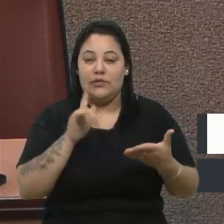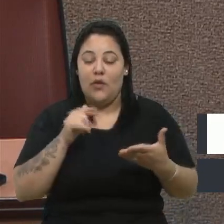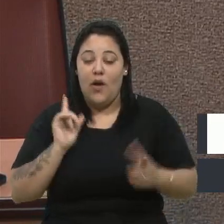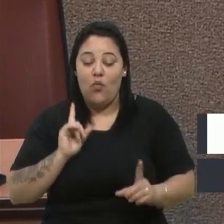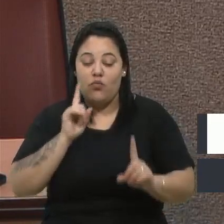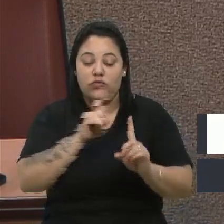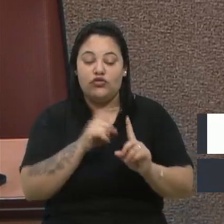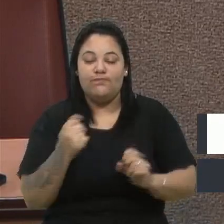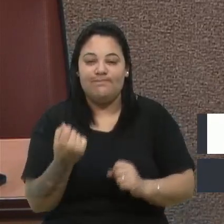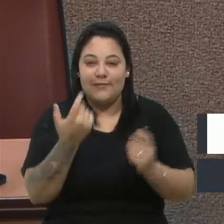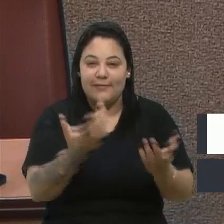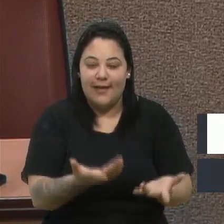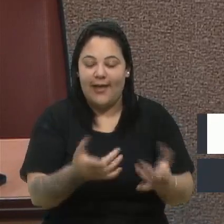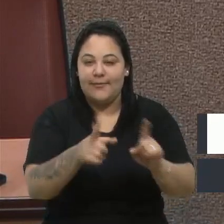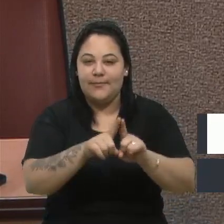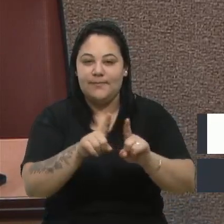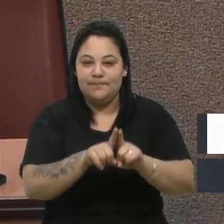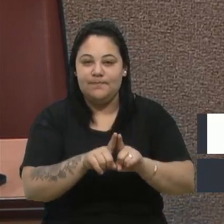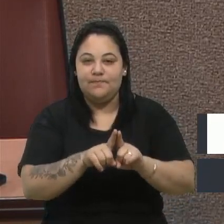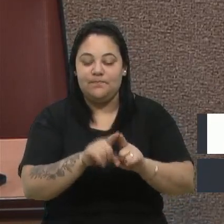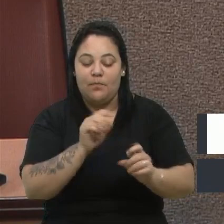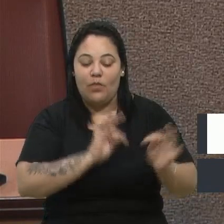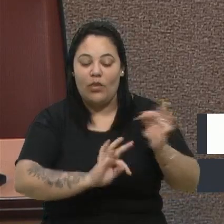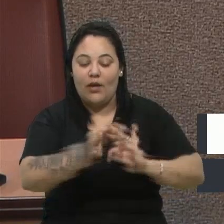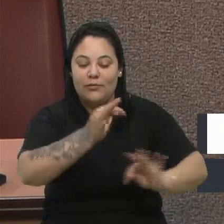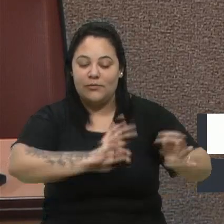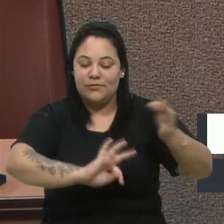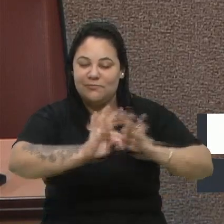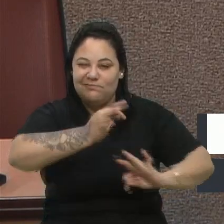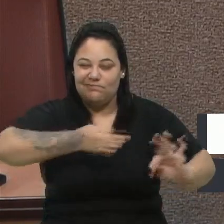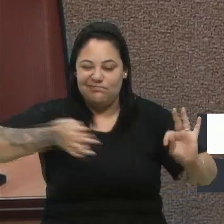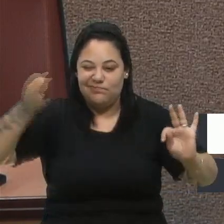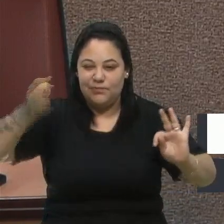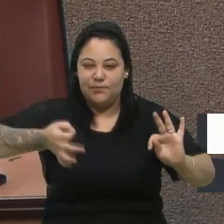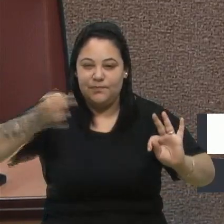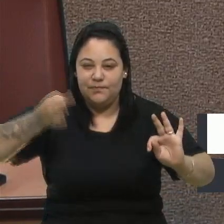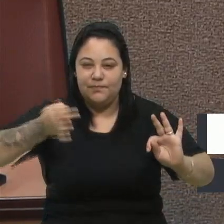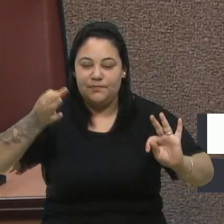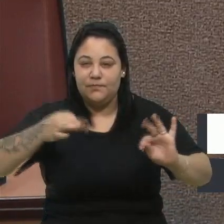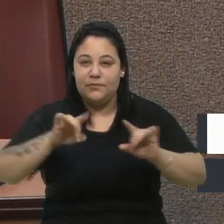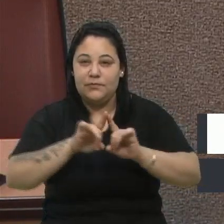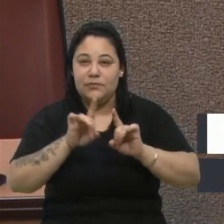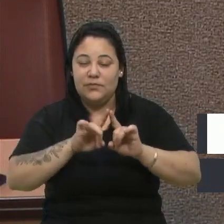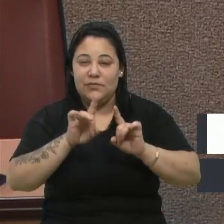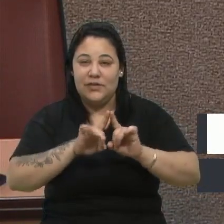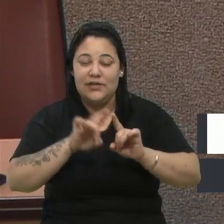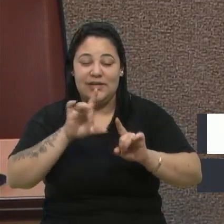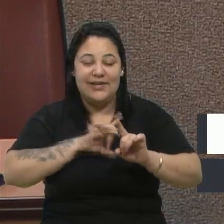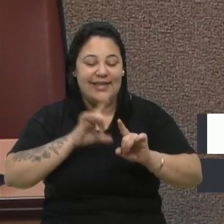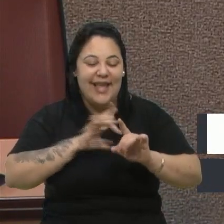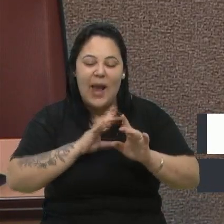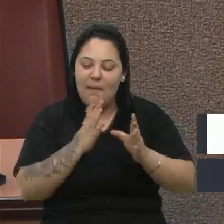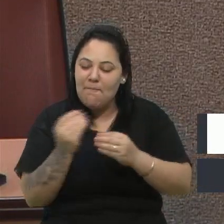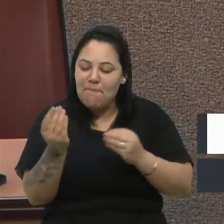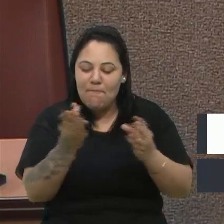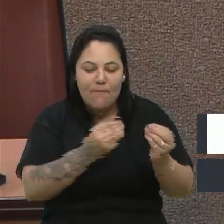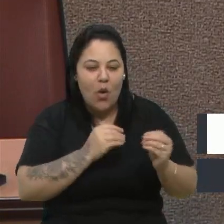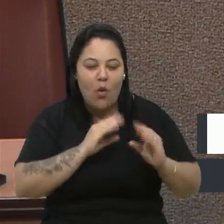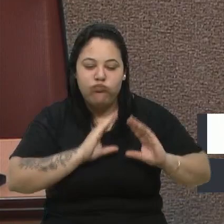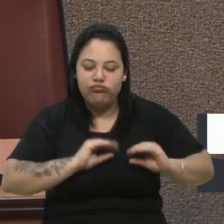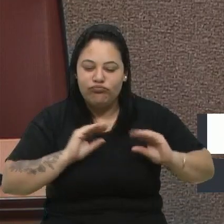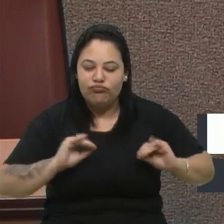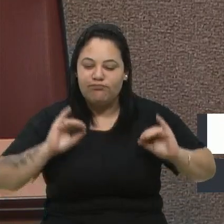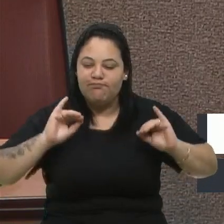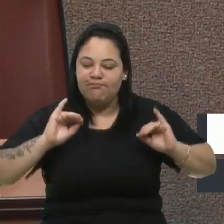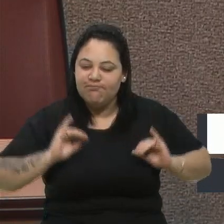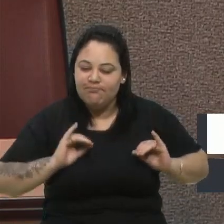proporcionar um tratamento de excelência marcado pelo máximo conforto e cuidado à Unimed Nordeste RS,